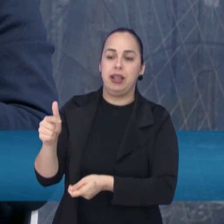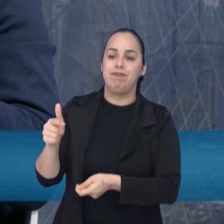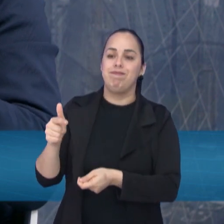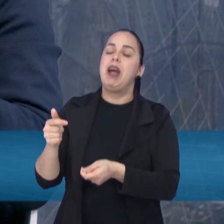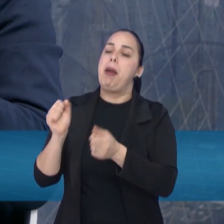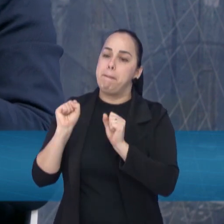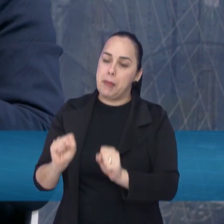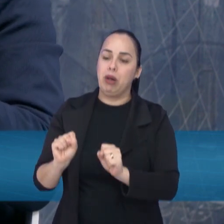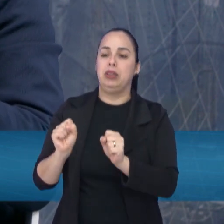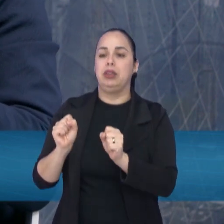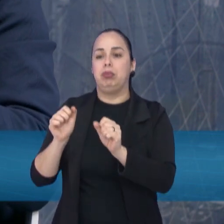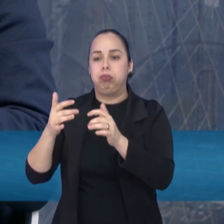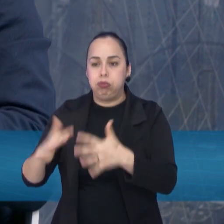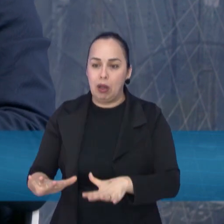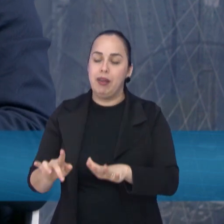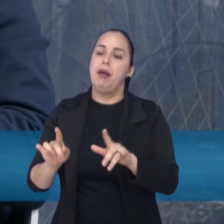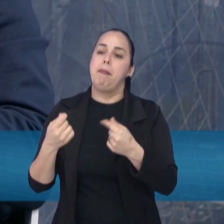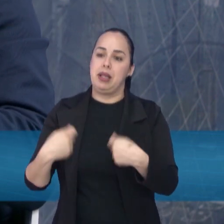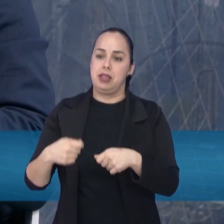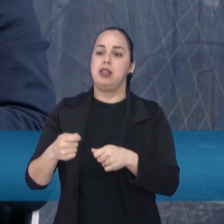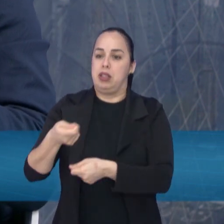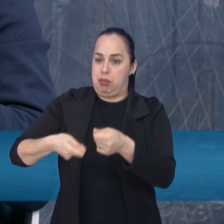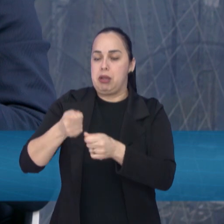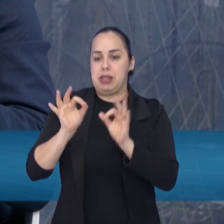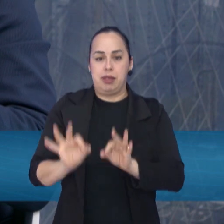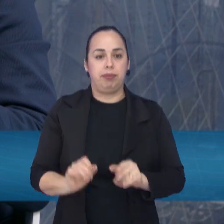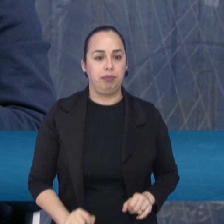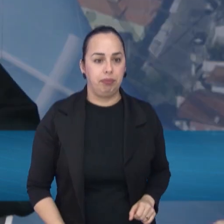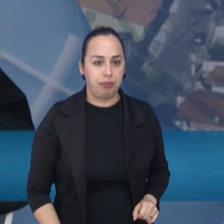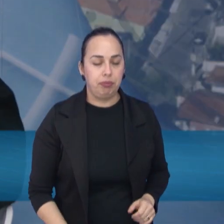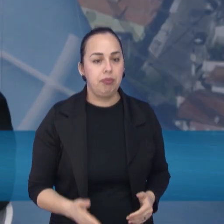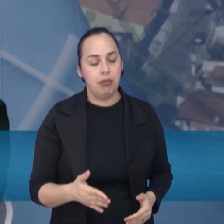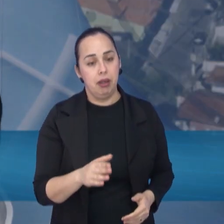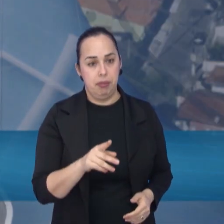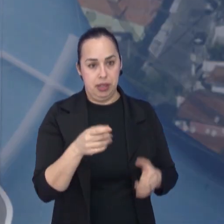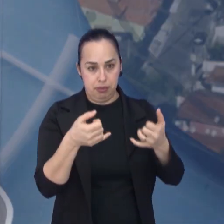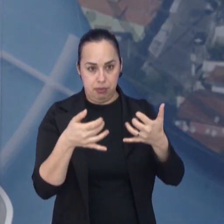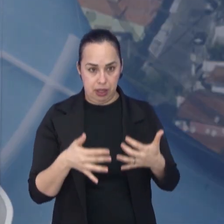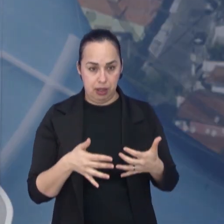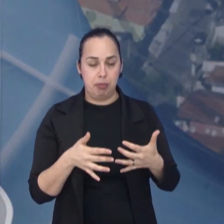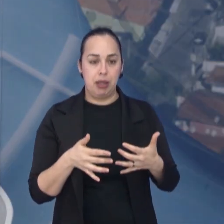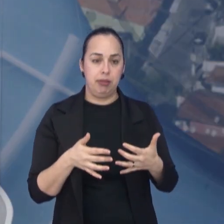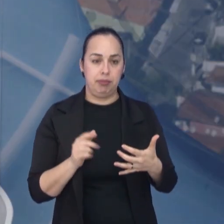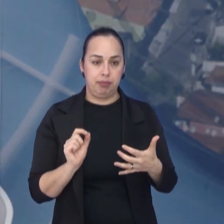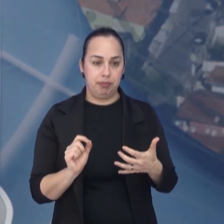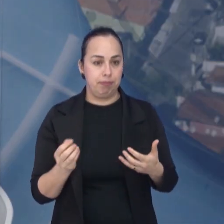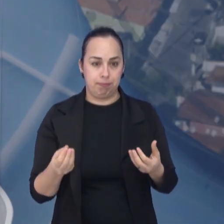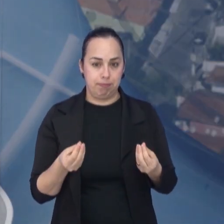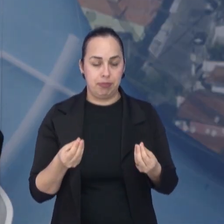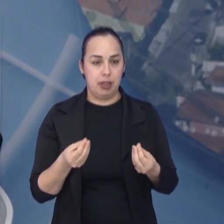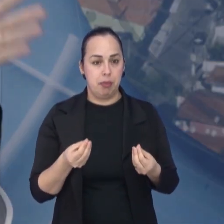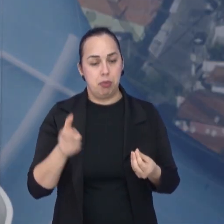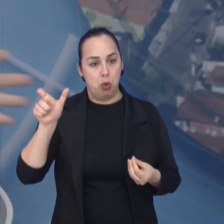de renda e alcançar o sonho e objetivo que você tinha quando formalizou o negócio. Paulo, rapidamente, para a gente passar para o